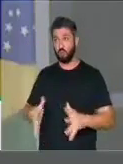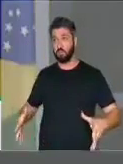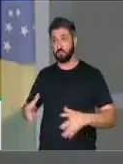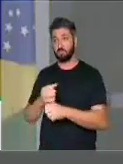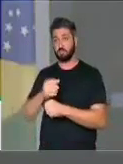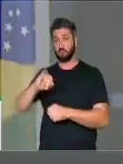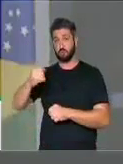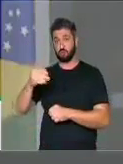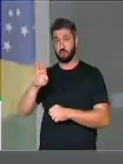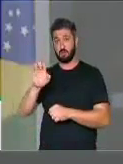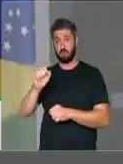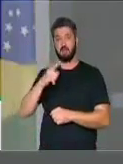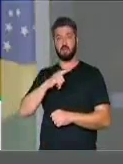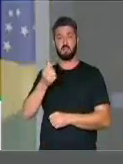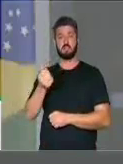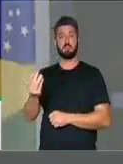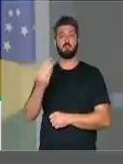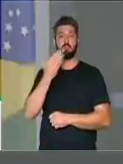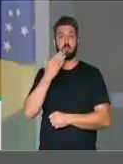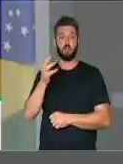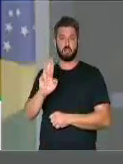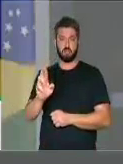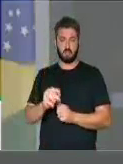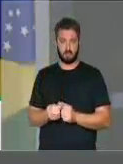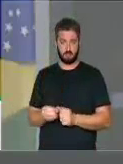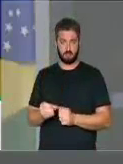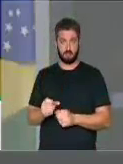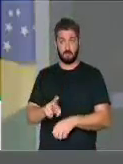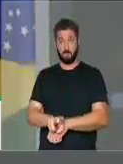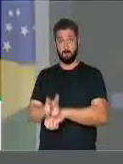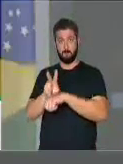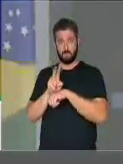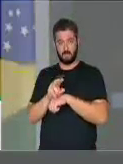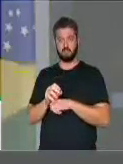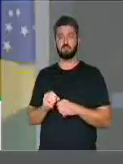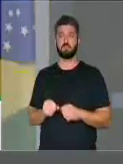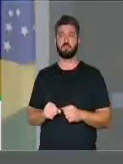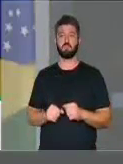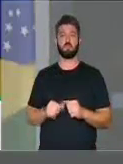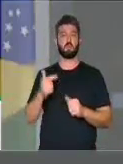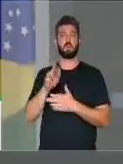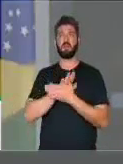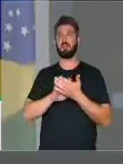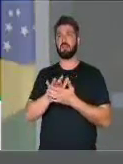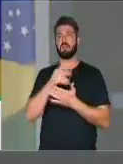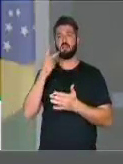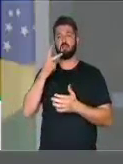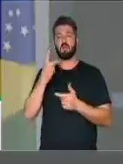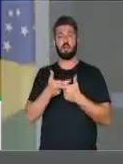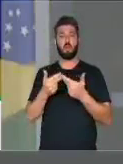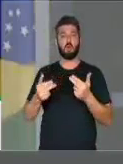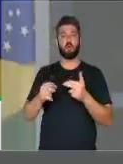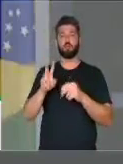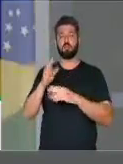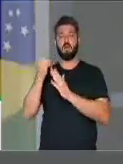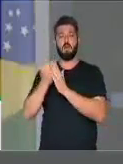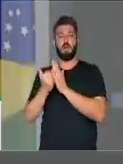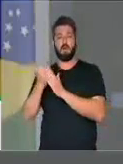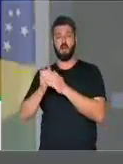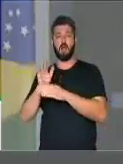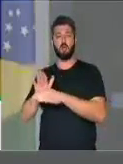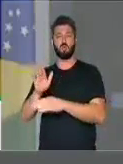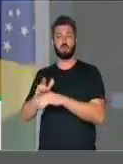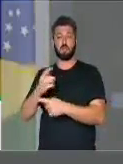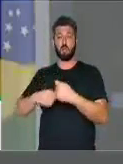JBS recebeu quase 6 bilhões de reais em empréstimos, e não há quaisquer indicações de benefícios econômicos e sociais